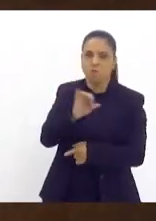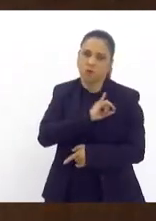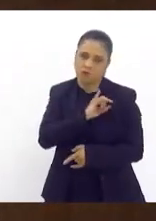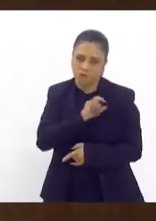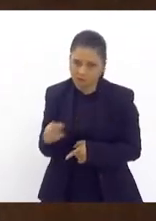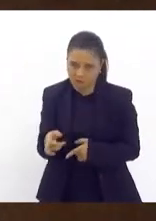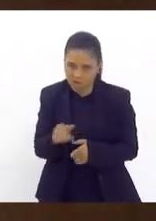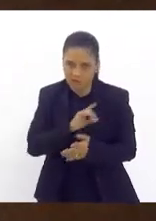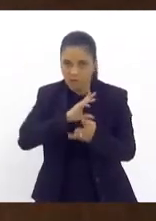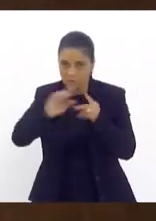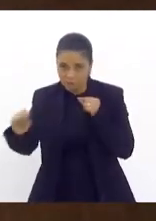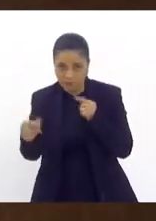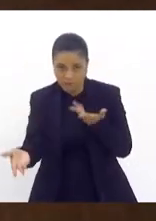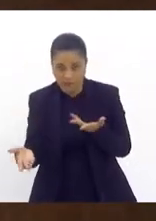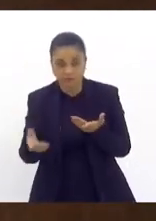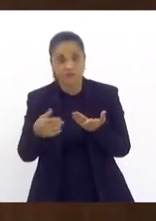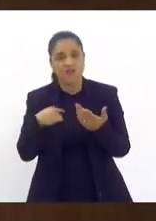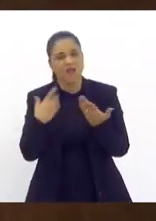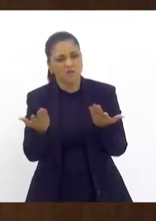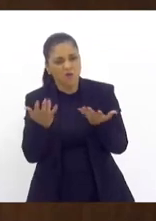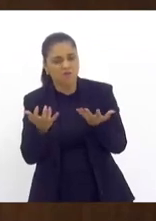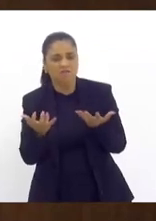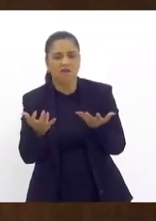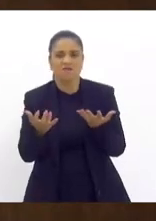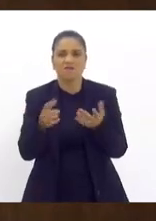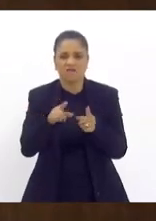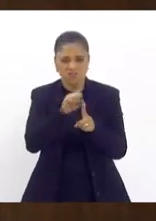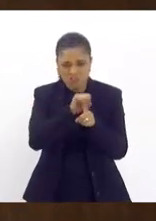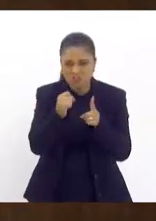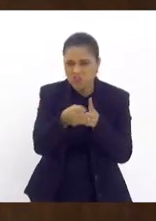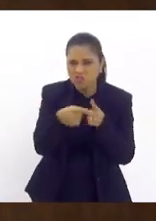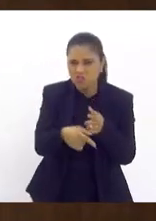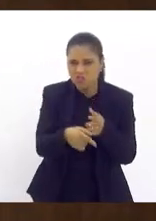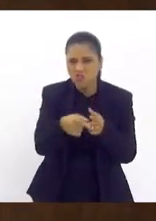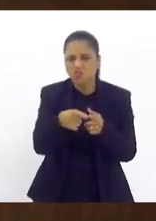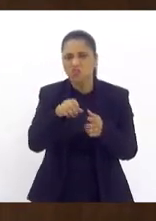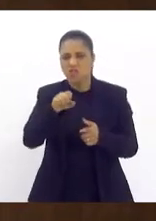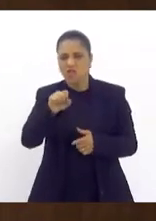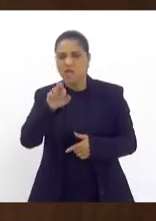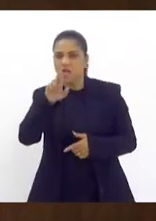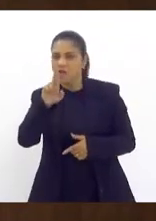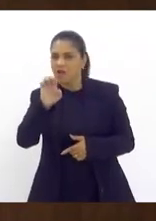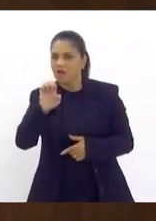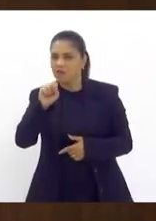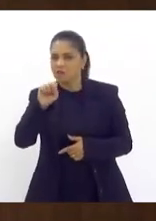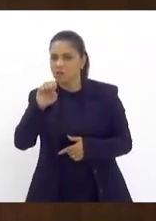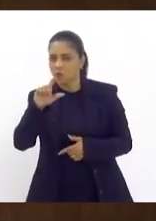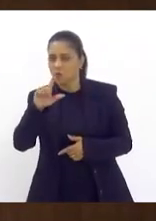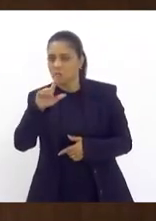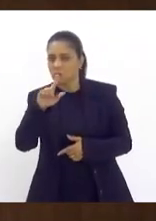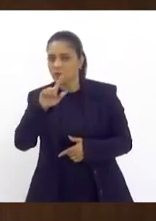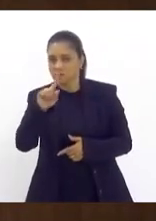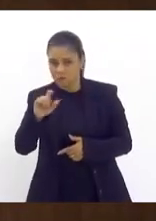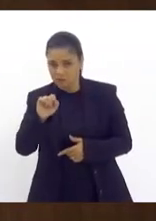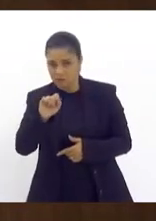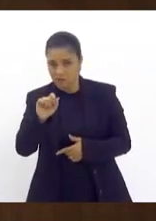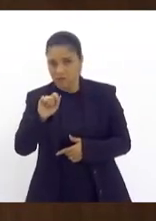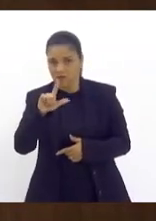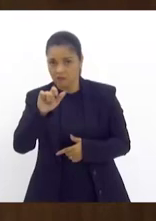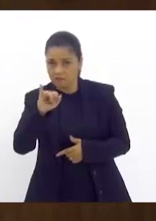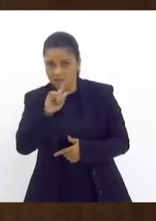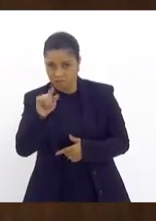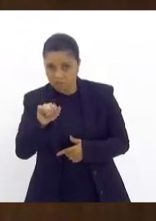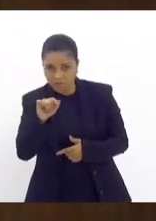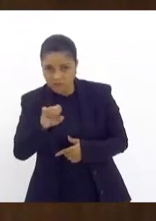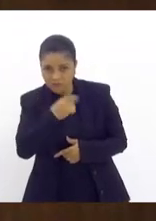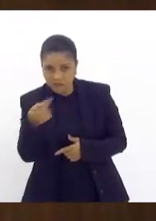que ninguém venha falar de ressocialização para um vagabundo desse, porque o lugar que ele deve estar é onde, infelizmente,